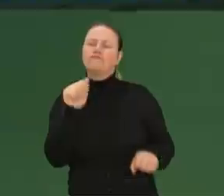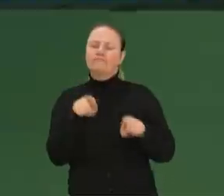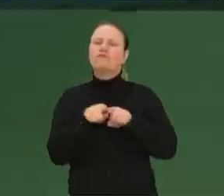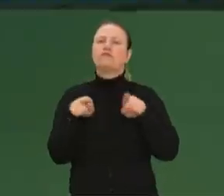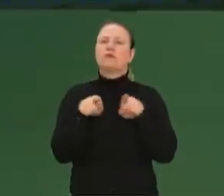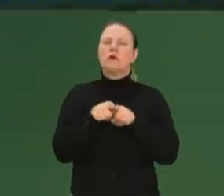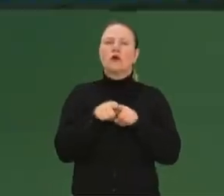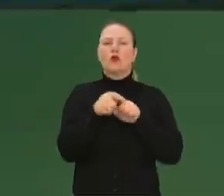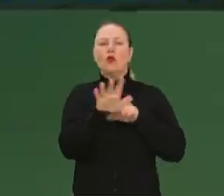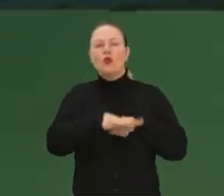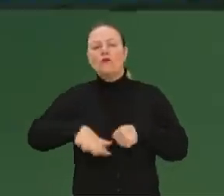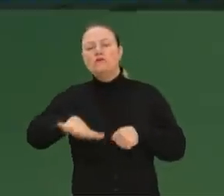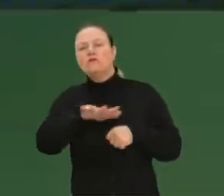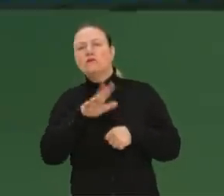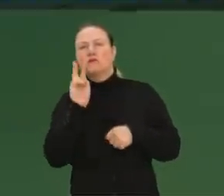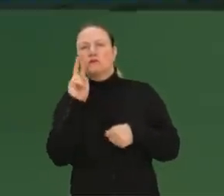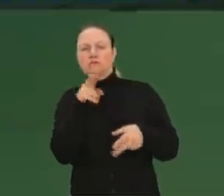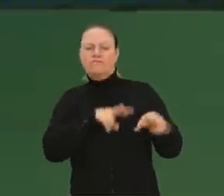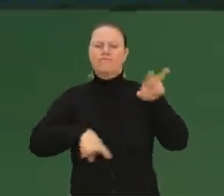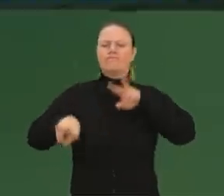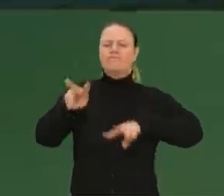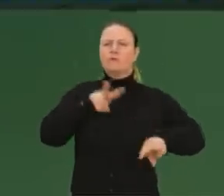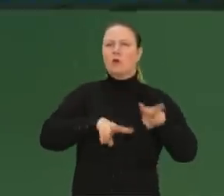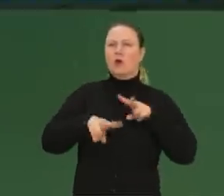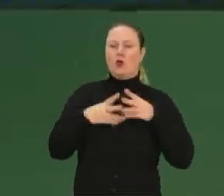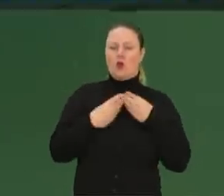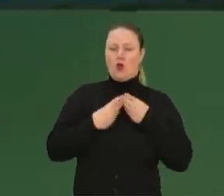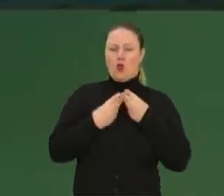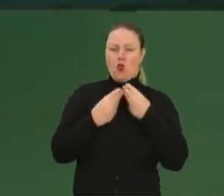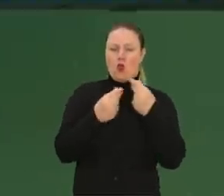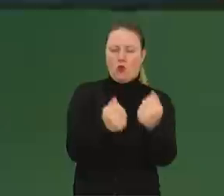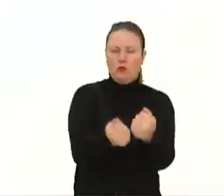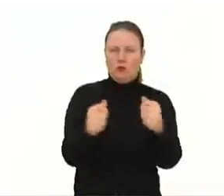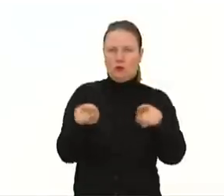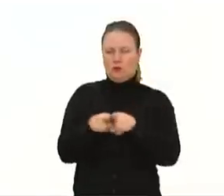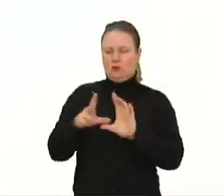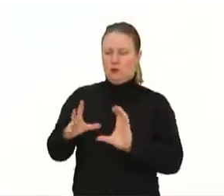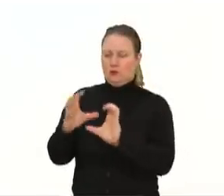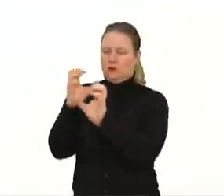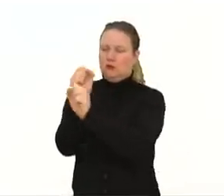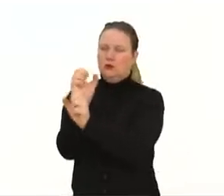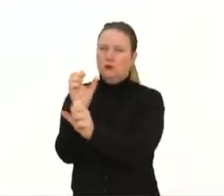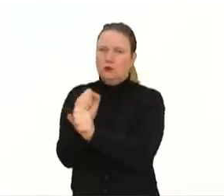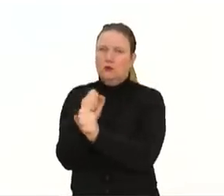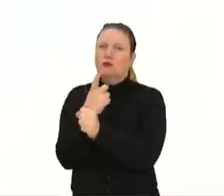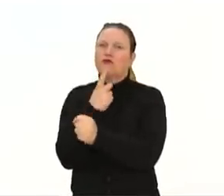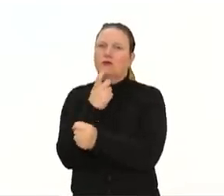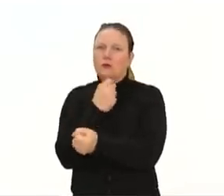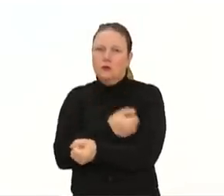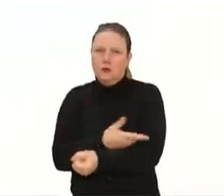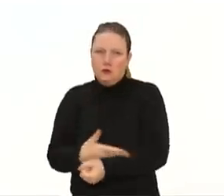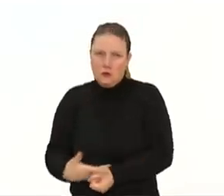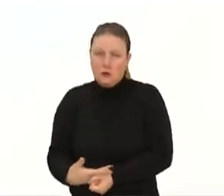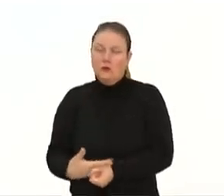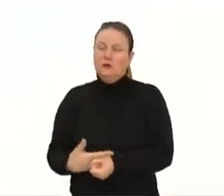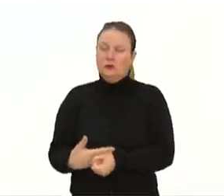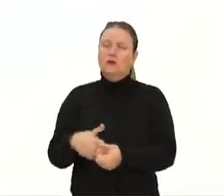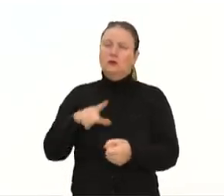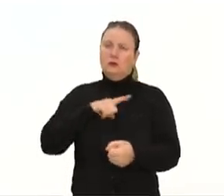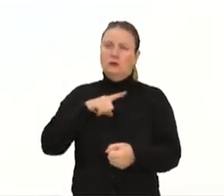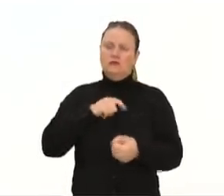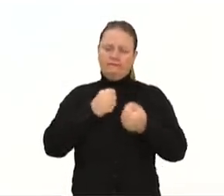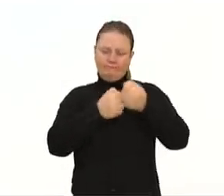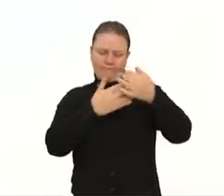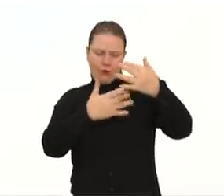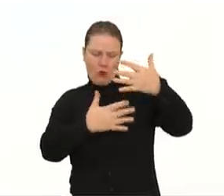de maneira geral, né? Tanto a qualidade quanto a quantidade de glóbulos vermelhos, tá? Então, tem uma parte do hemograma que